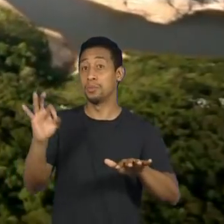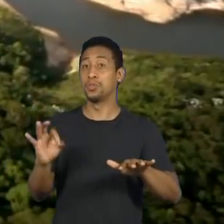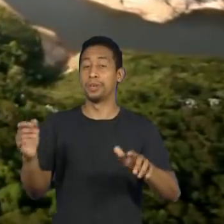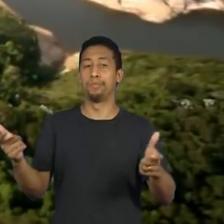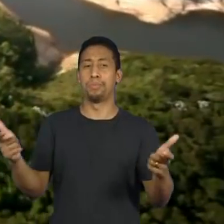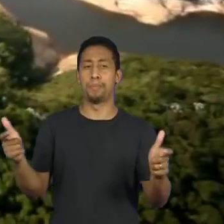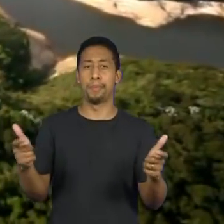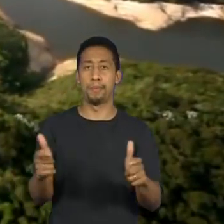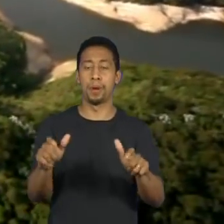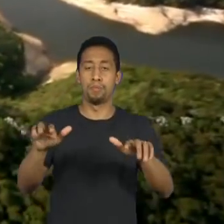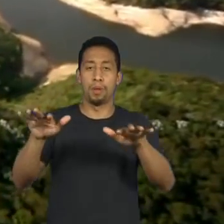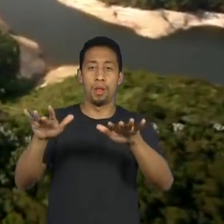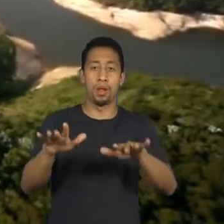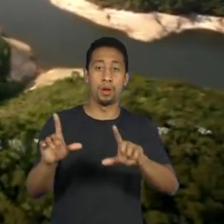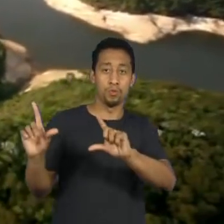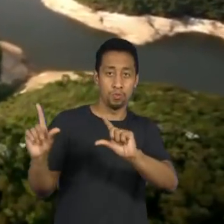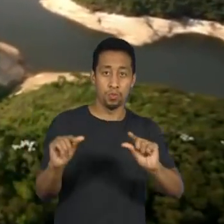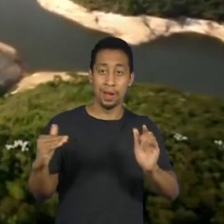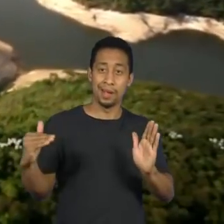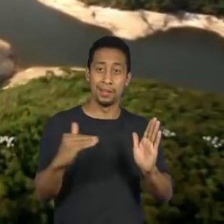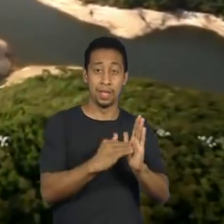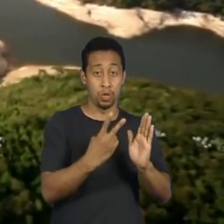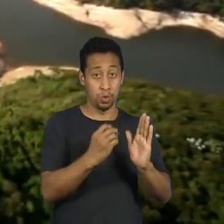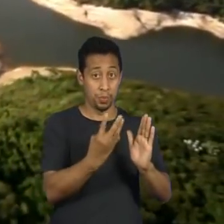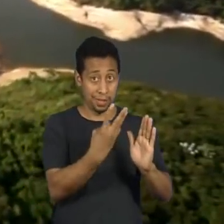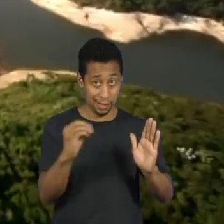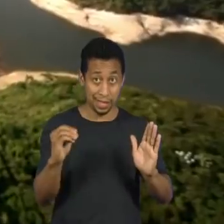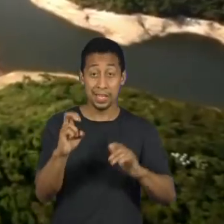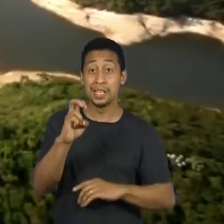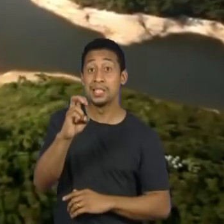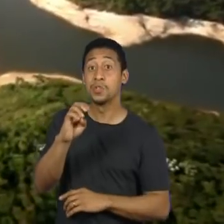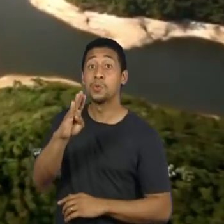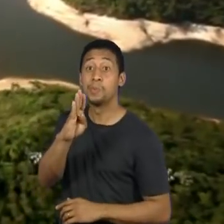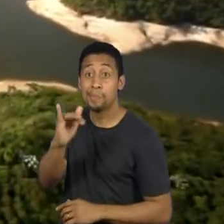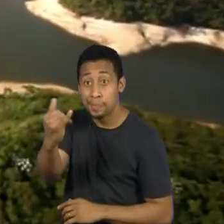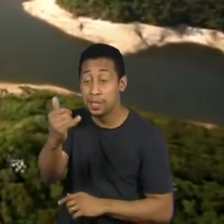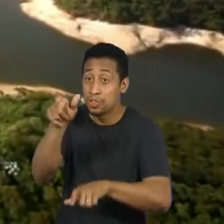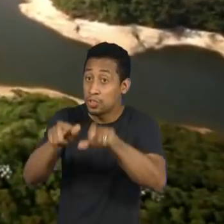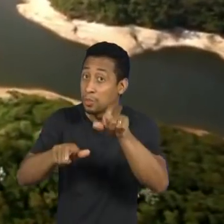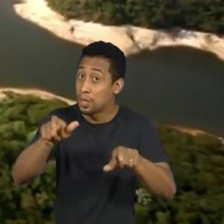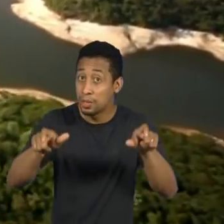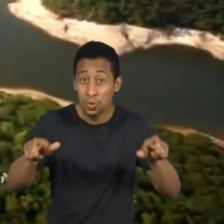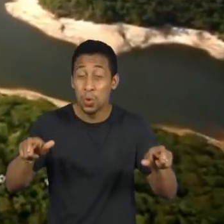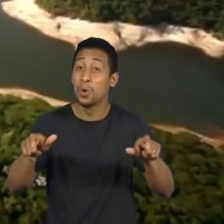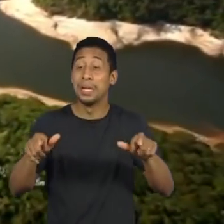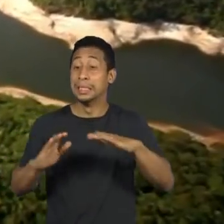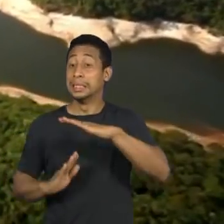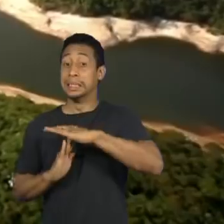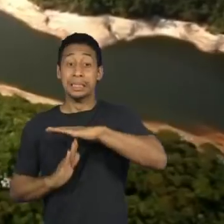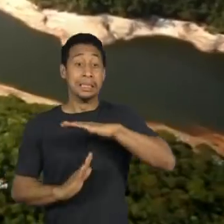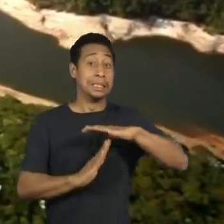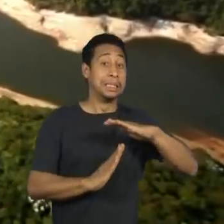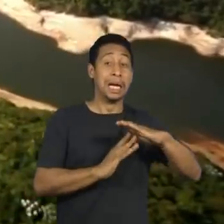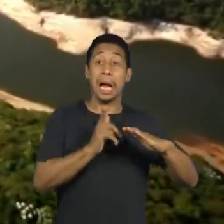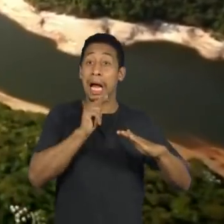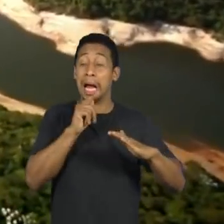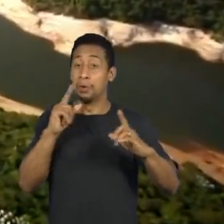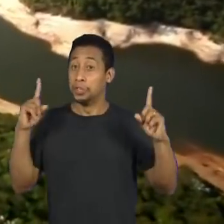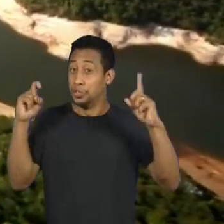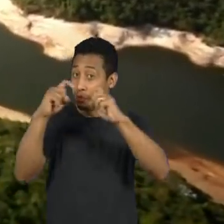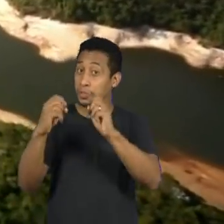encolher até 2030 e 5 bilhões de pessoas terão acesso inadequado à água